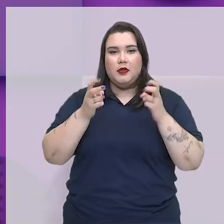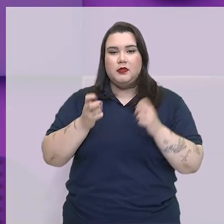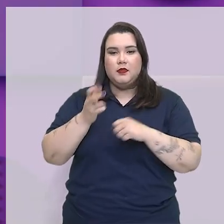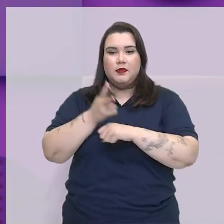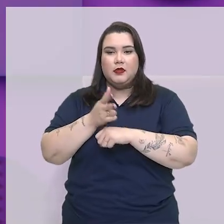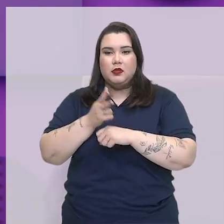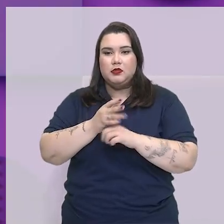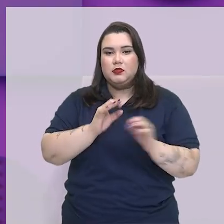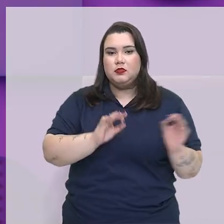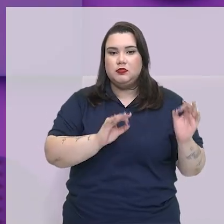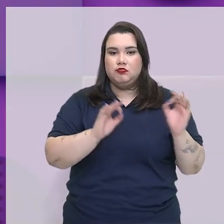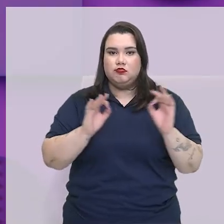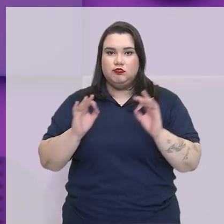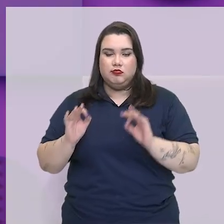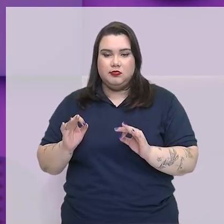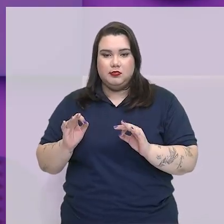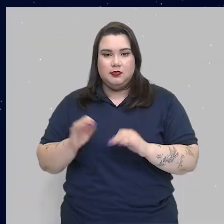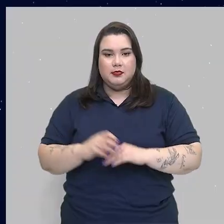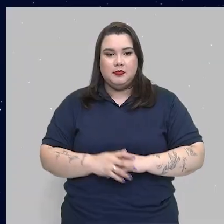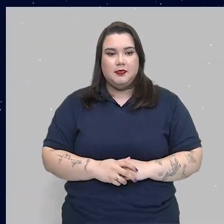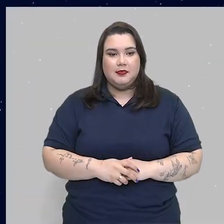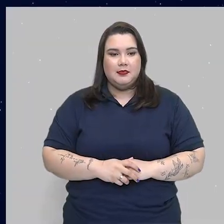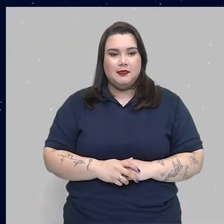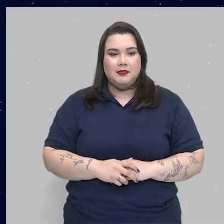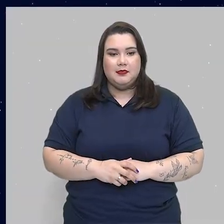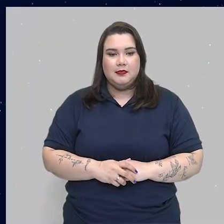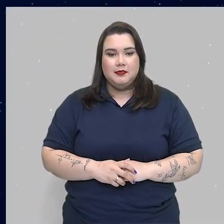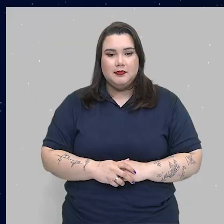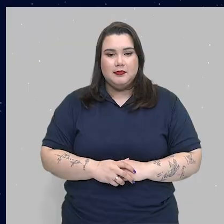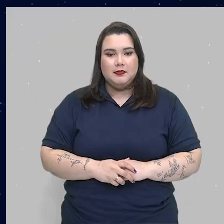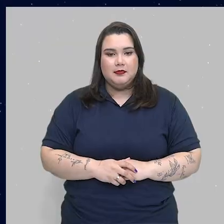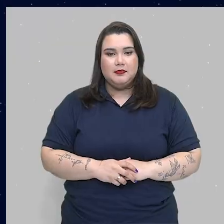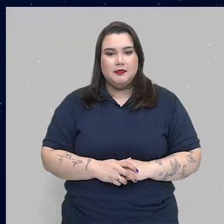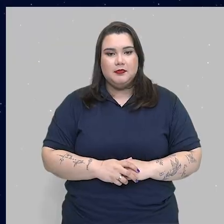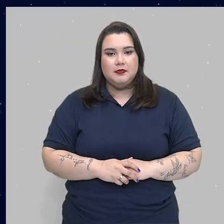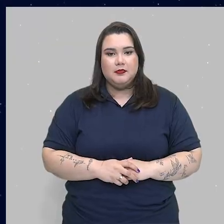VTzinho para nós termos essa ideia.